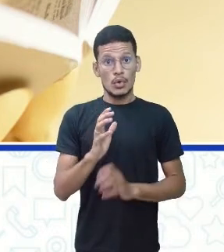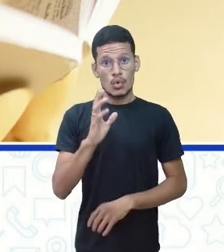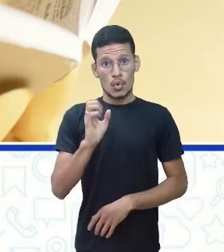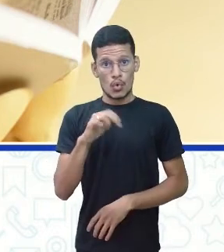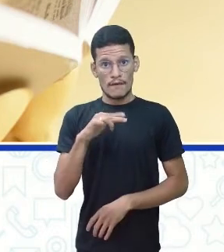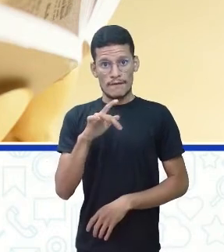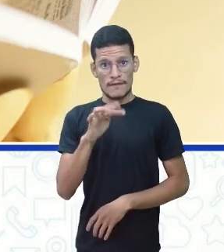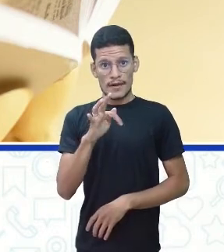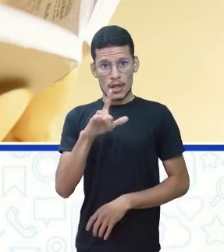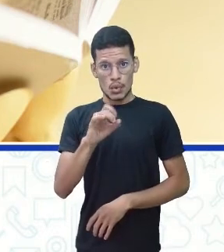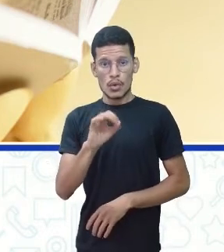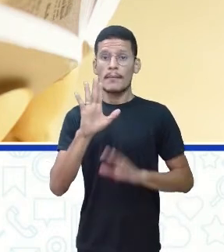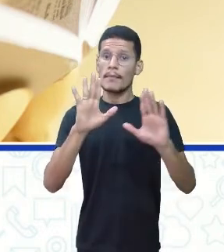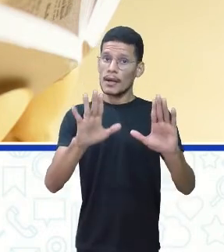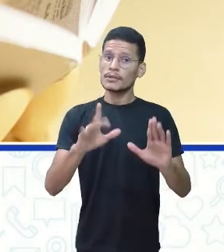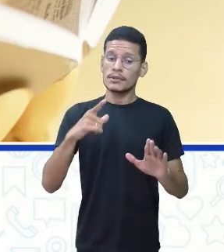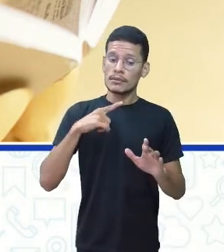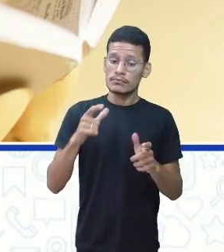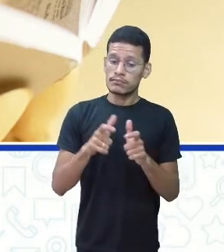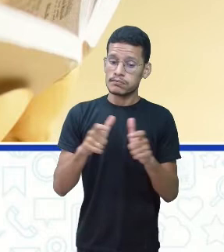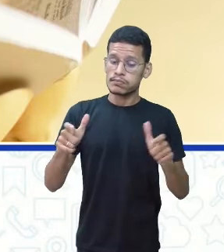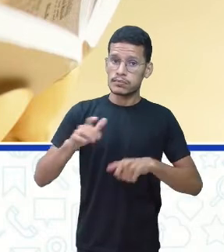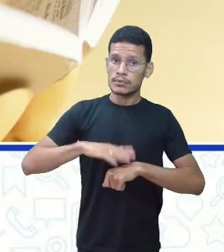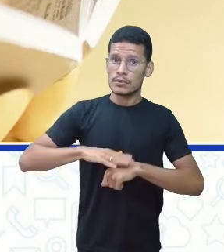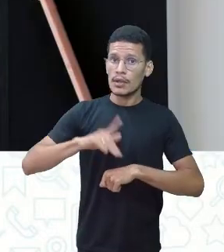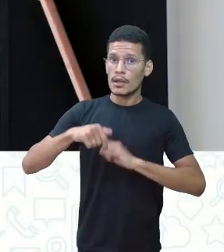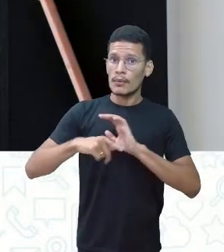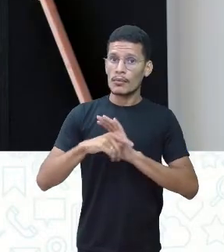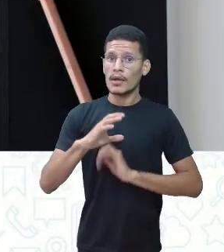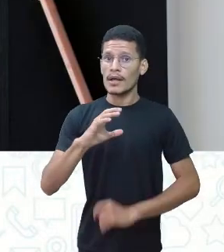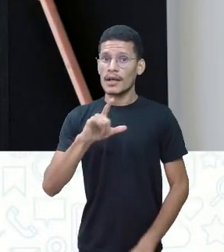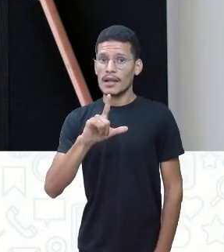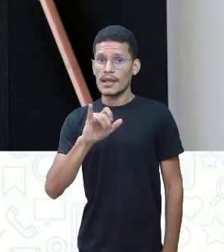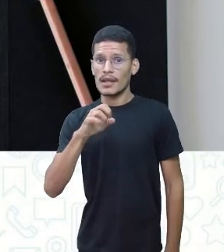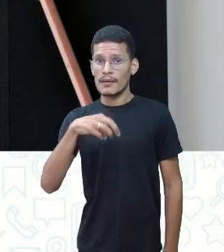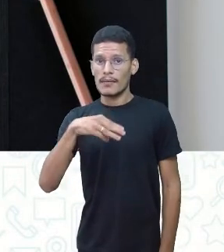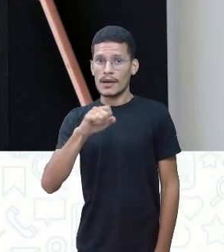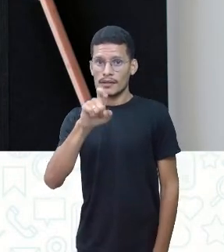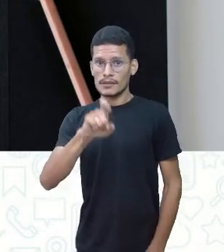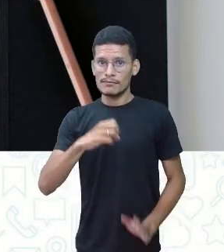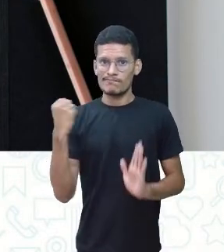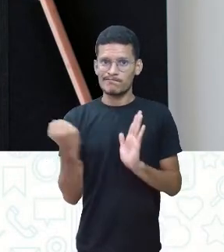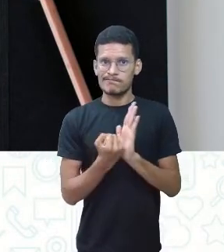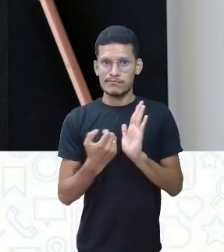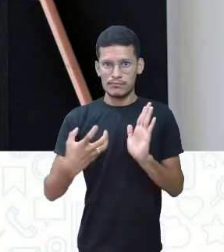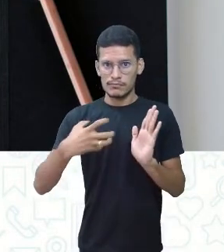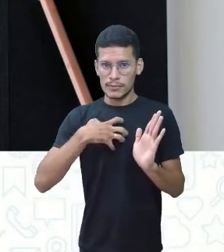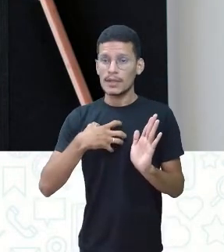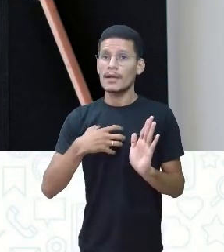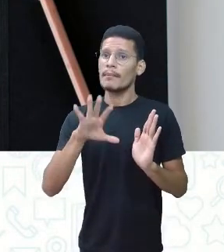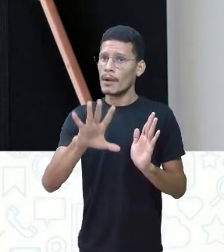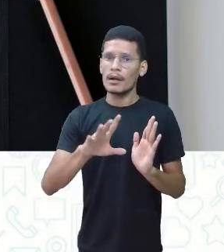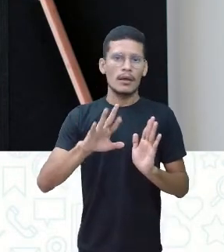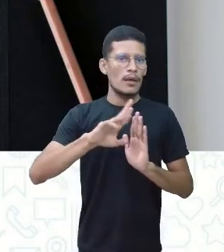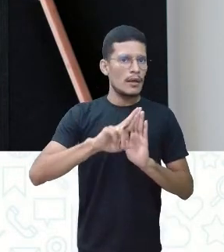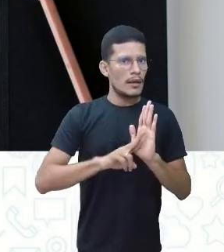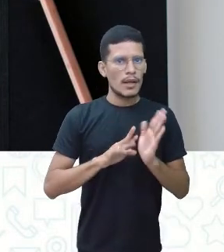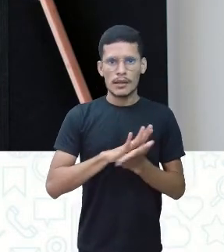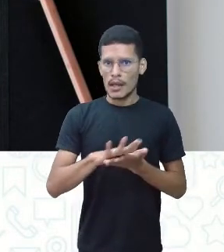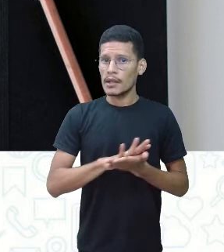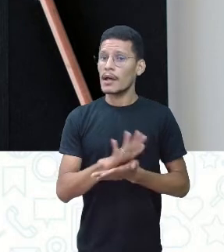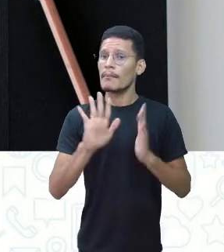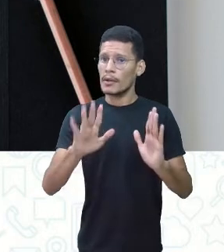Nessa perspectiva, o momento de maior tensão é chamado de clímax. Além disso, embora não seja uma regra, é comum que o